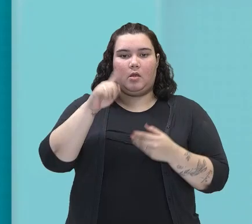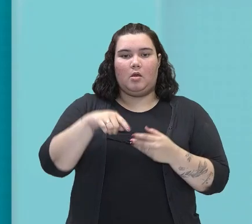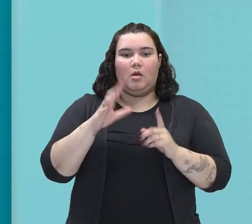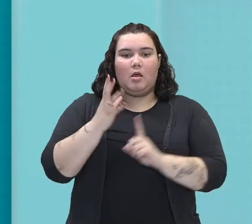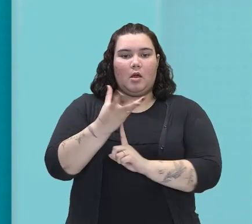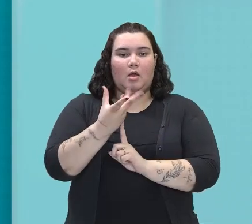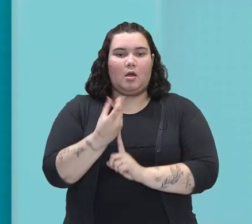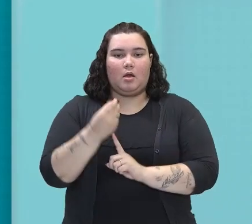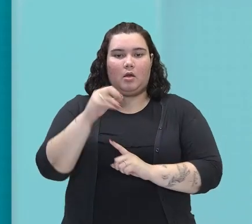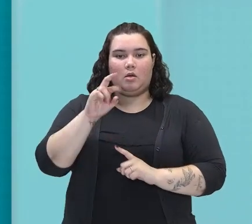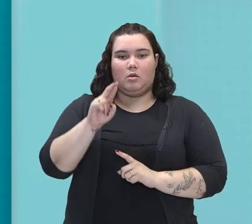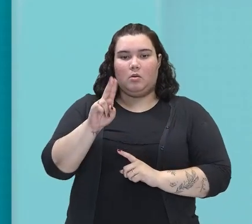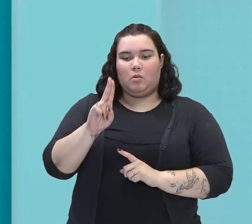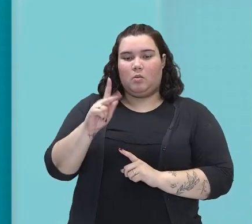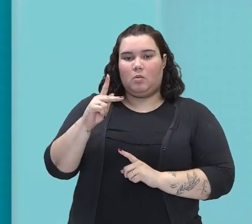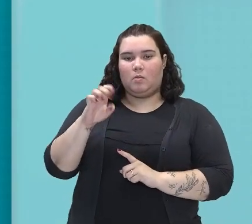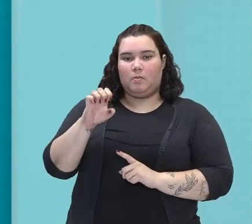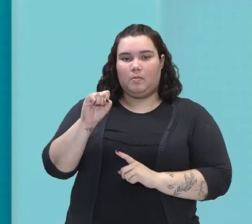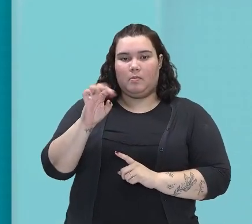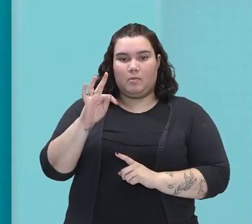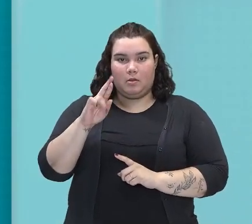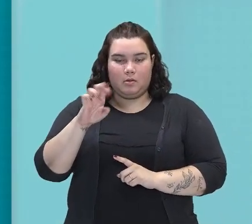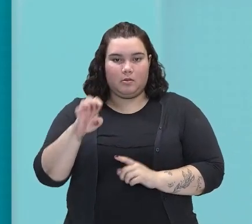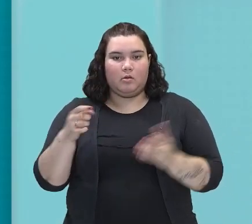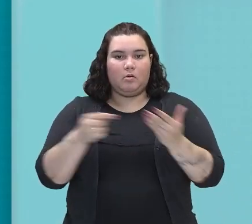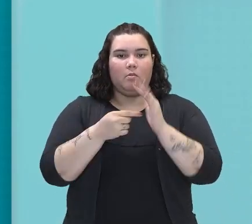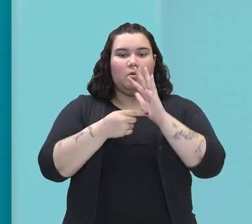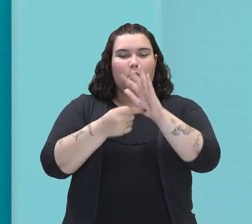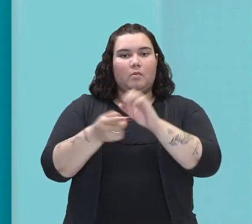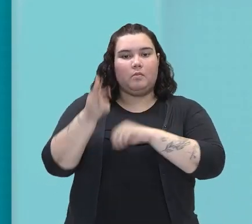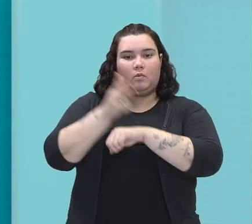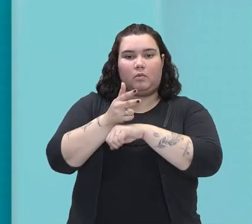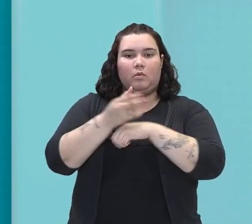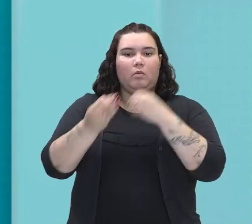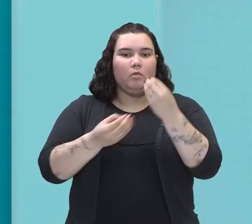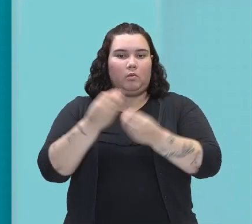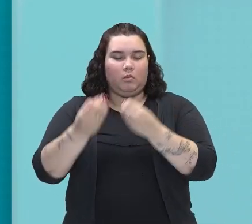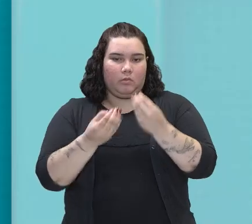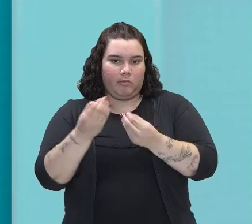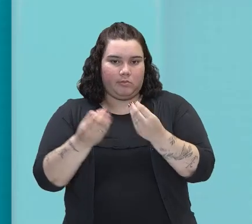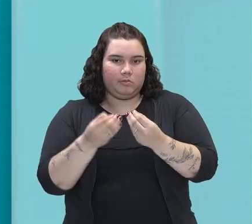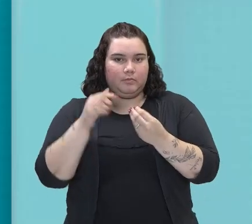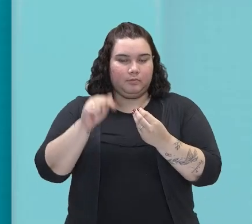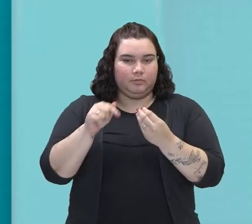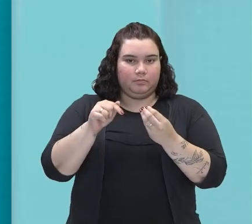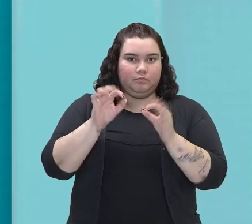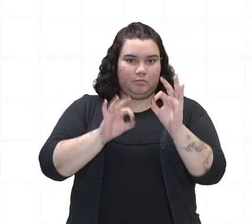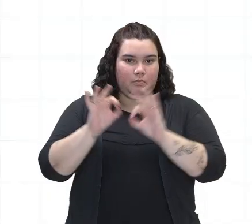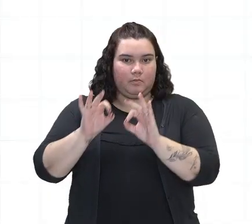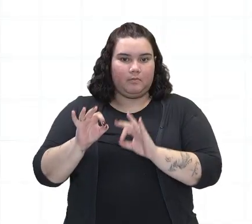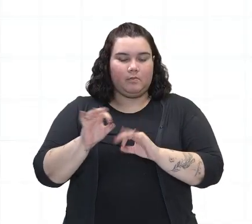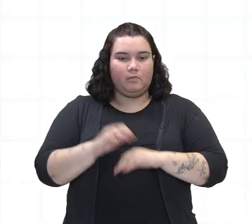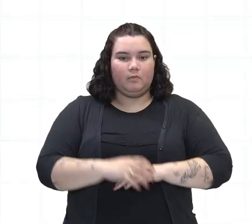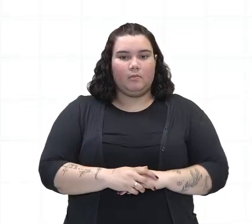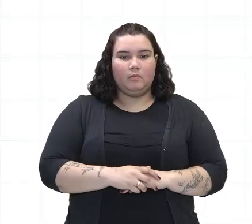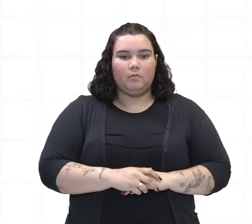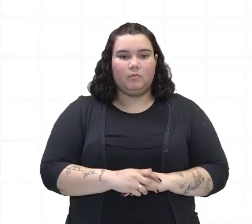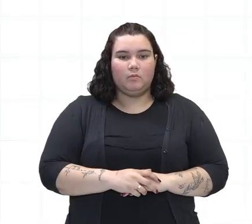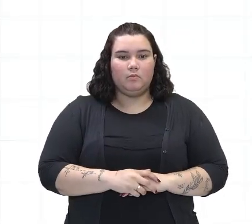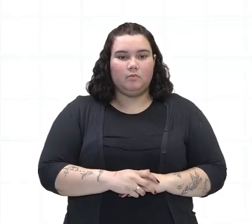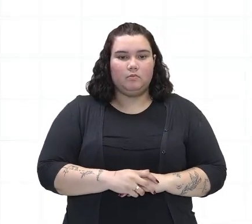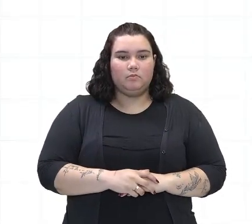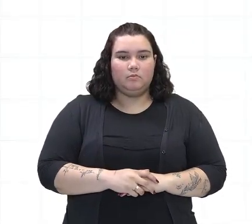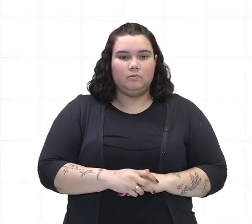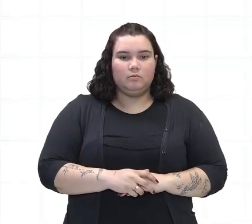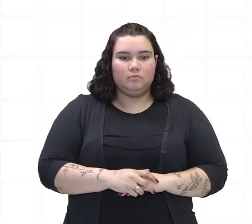arte rupestre. A gente vai ver agora um vídeo que apresenta pra gente como seriam feitas essas inscrições.